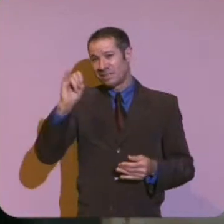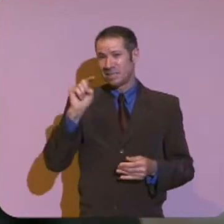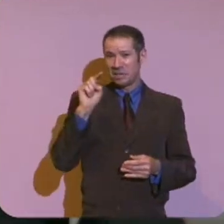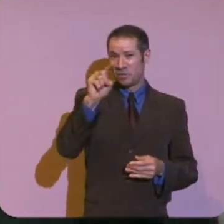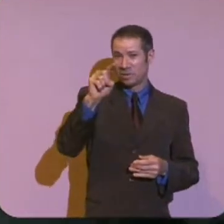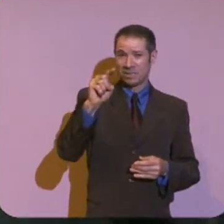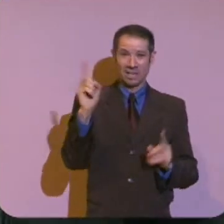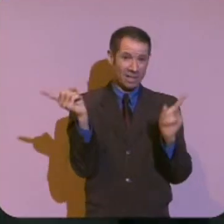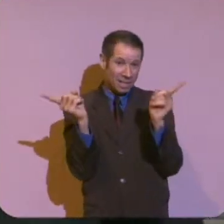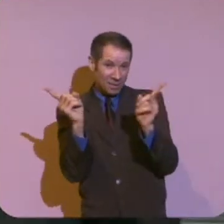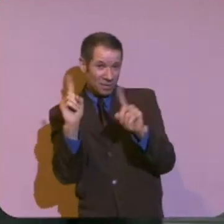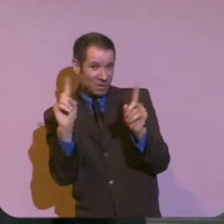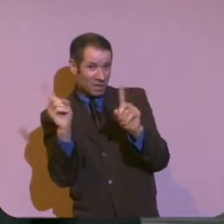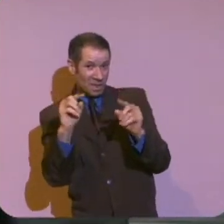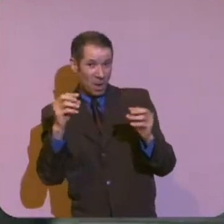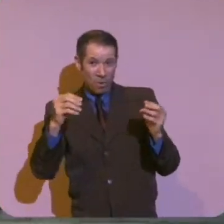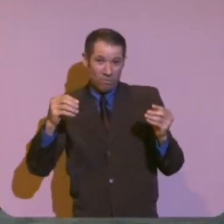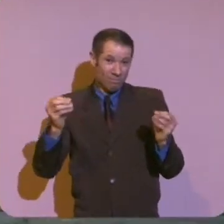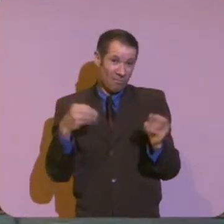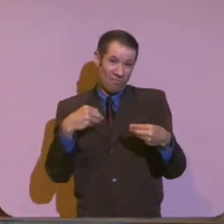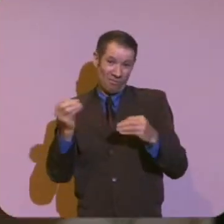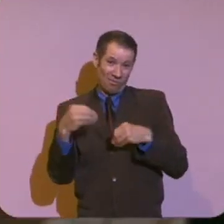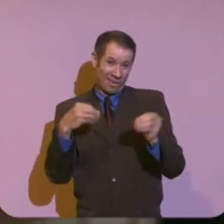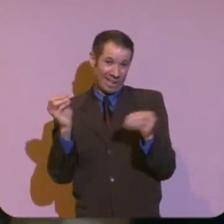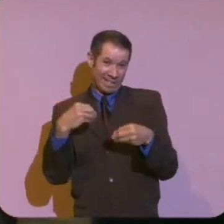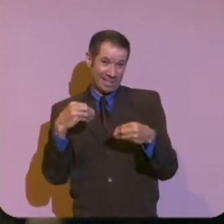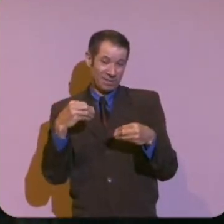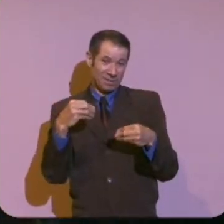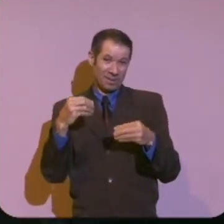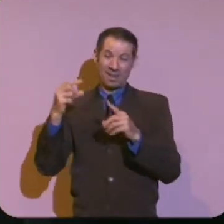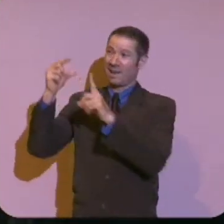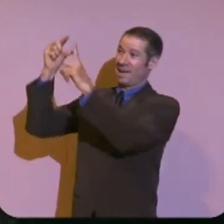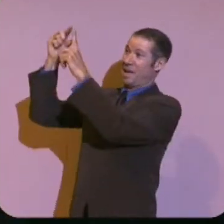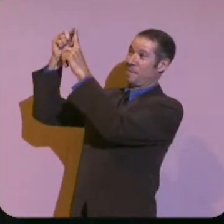for maleável, a Bíblia diz o que vai acontecer.